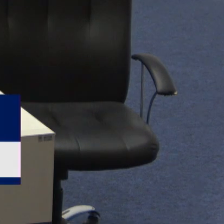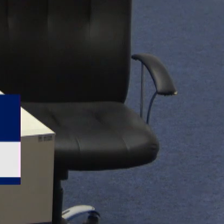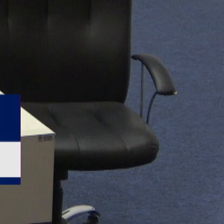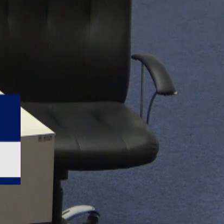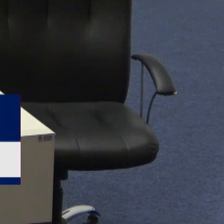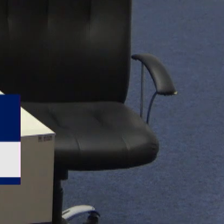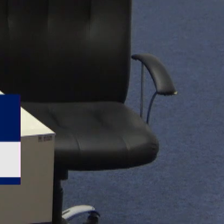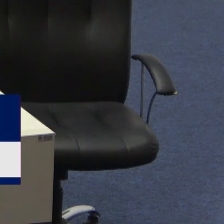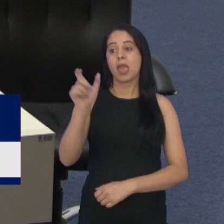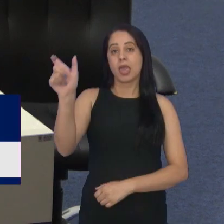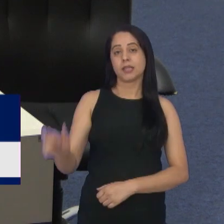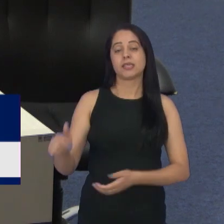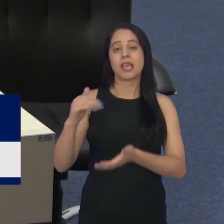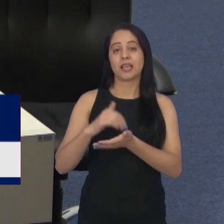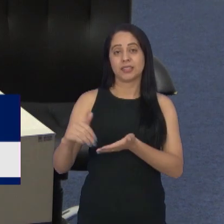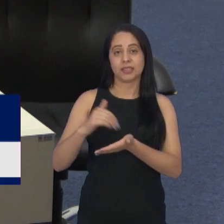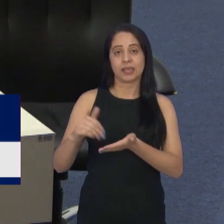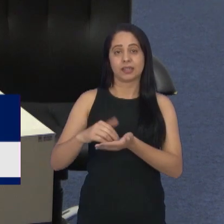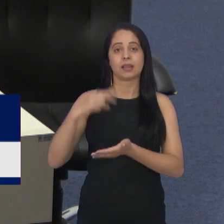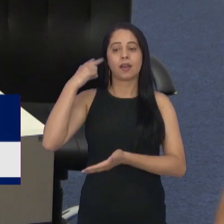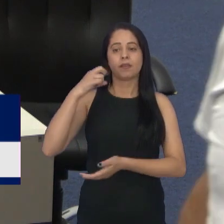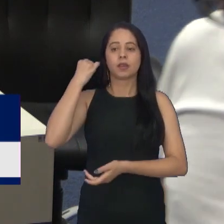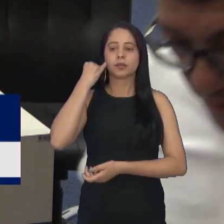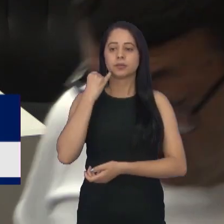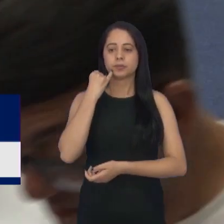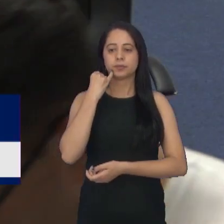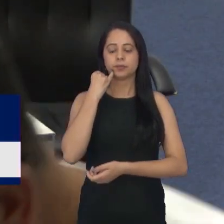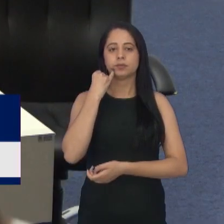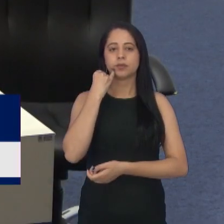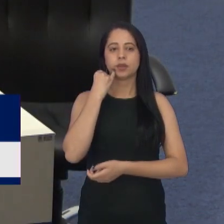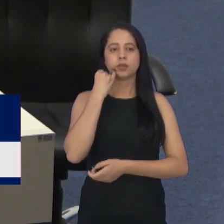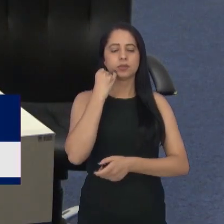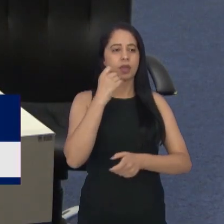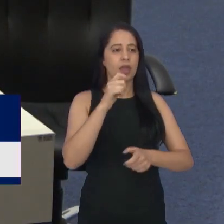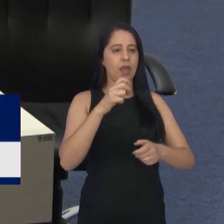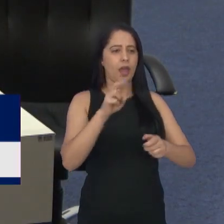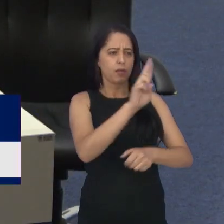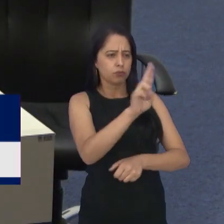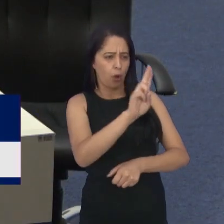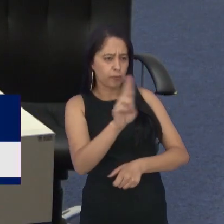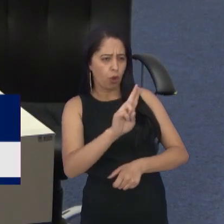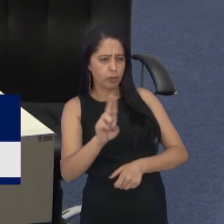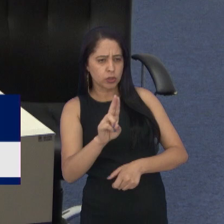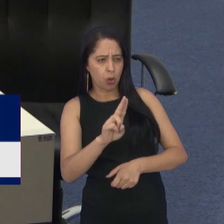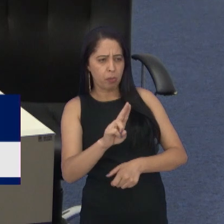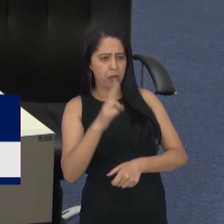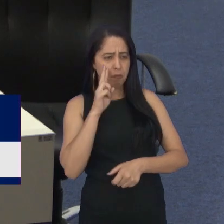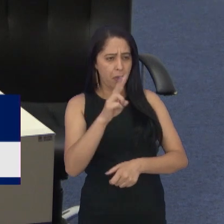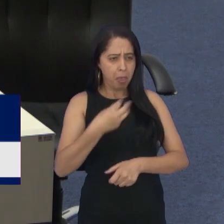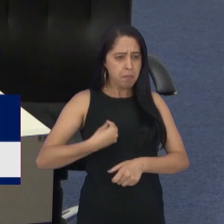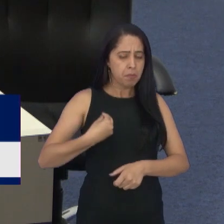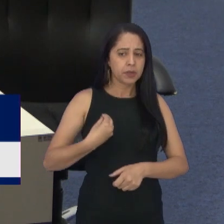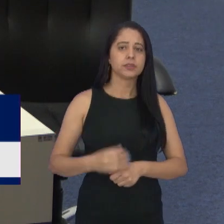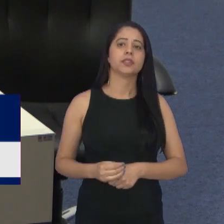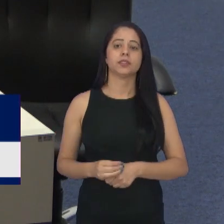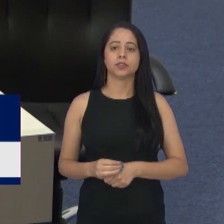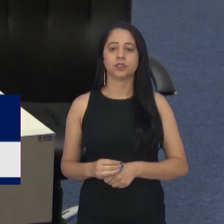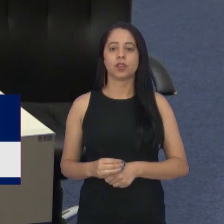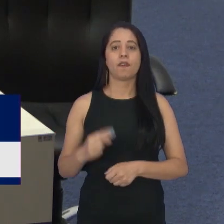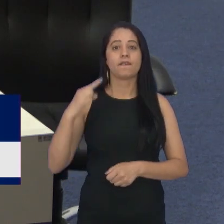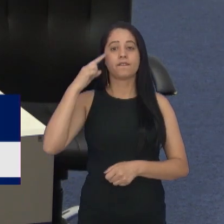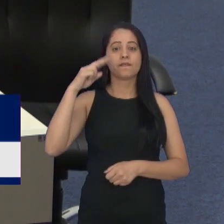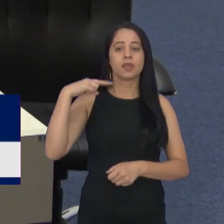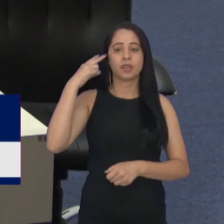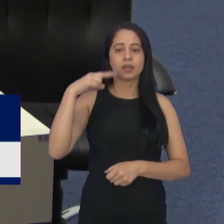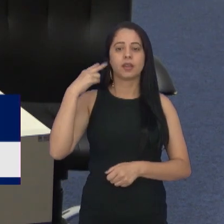Convoco o senhor secretário vereador José Luiz Nunes para que faça a verificação de presença. Estão presentes os